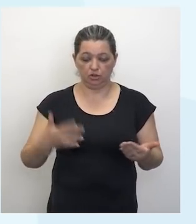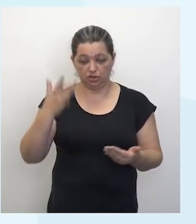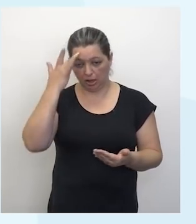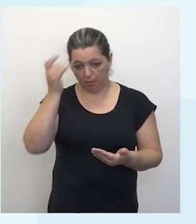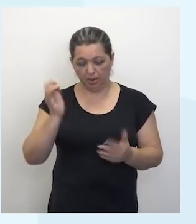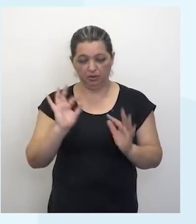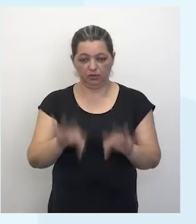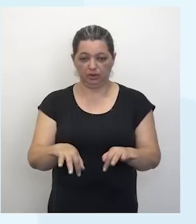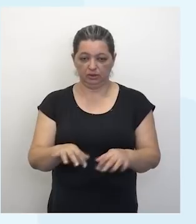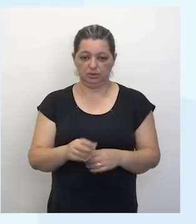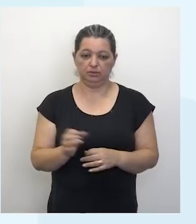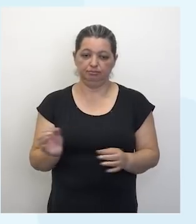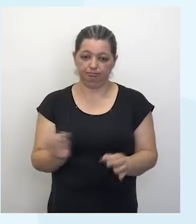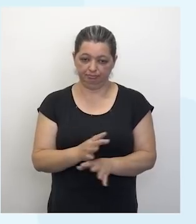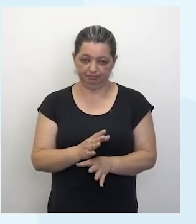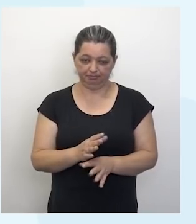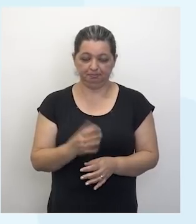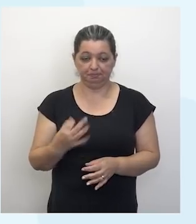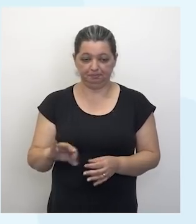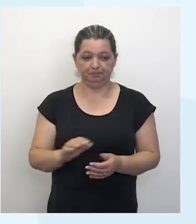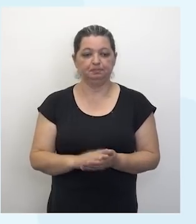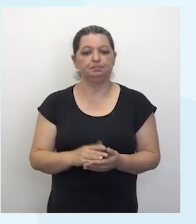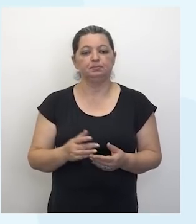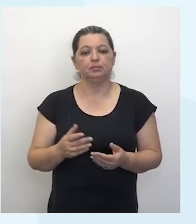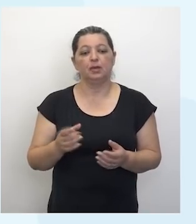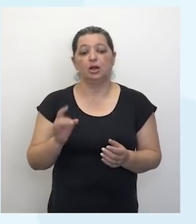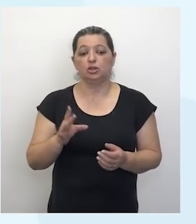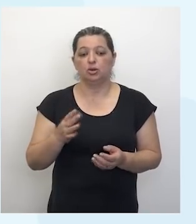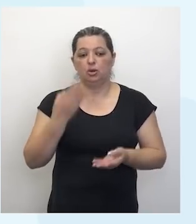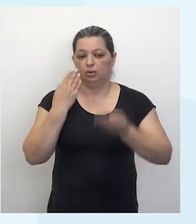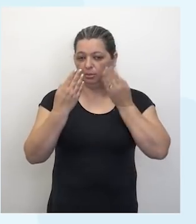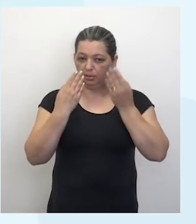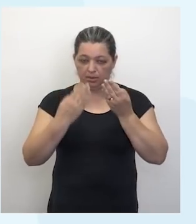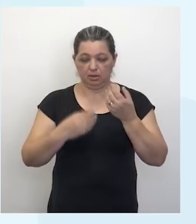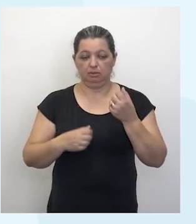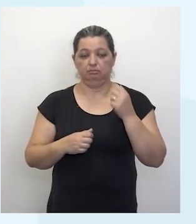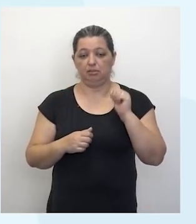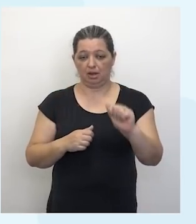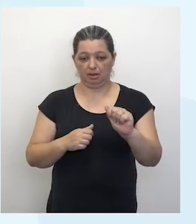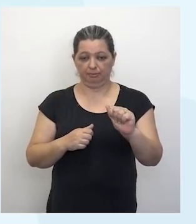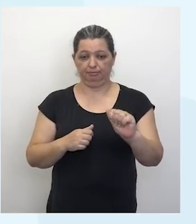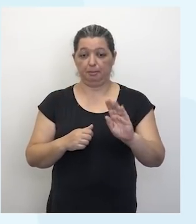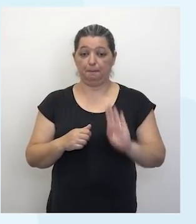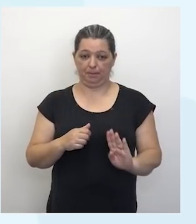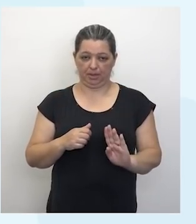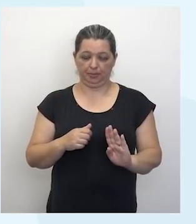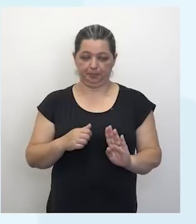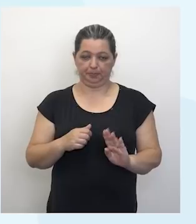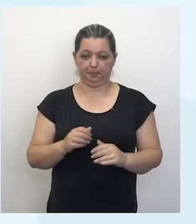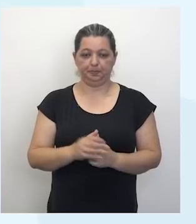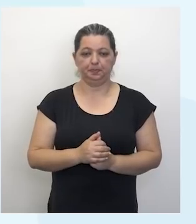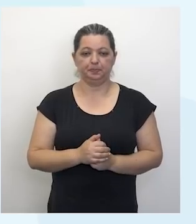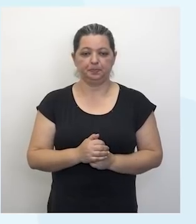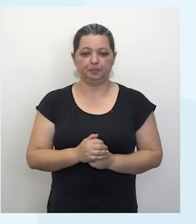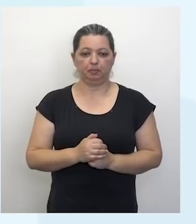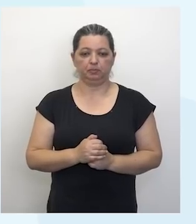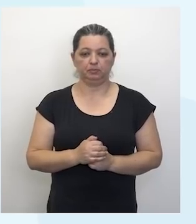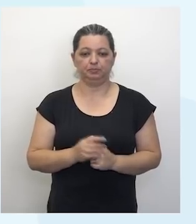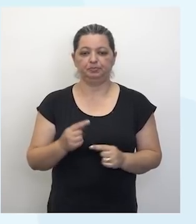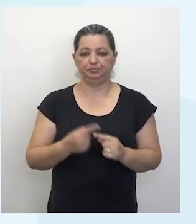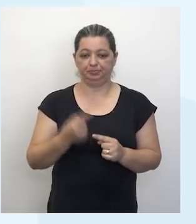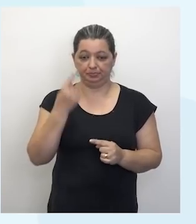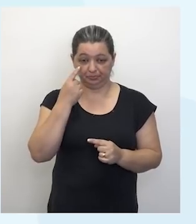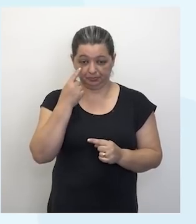amanhã, tá certo? Então, vamos lá, ó. Vamos avaliar só o triângulo A e o triângulo D, tá bom? Façam aí no caderno